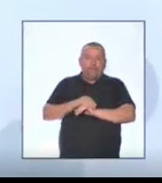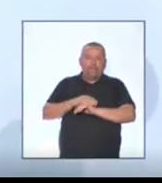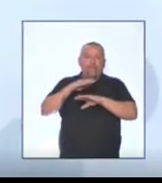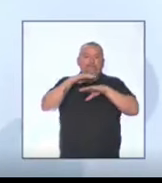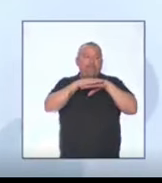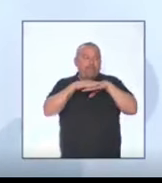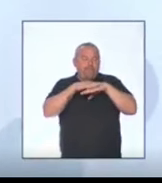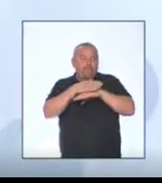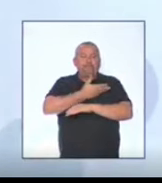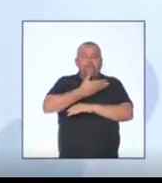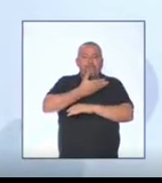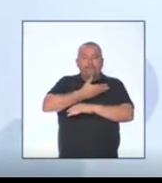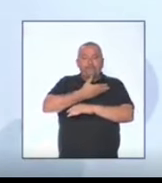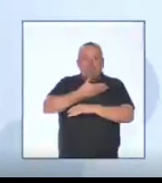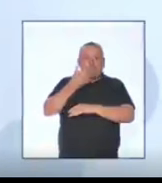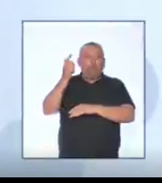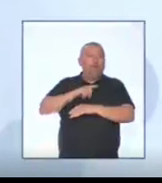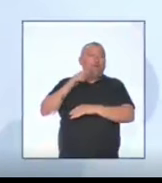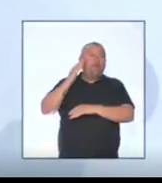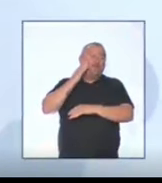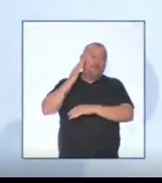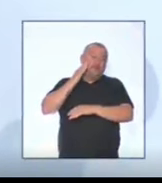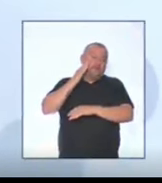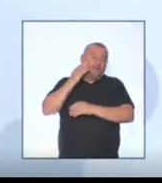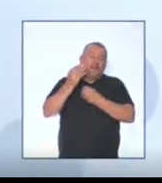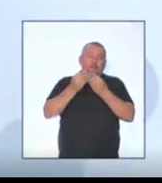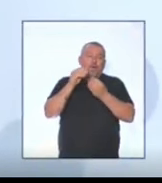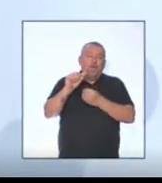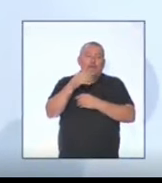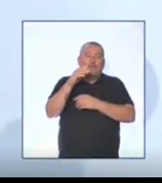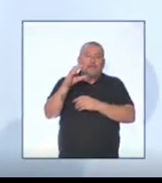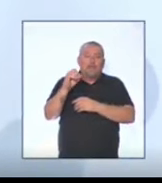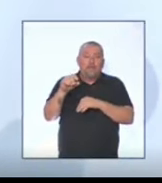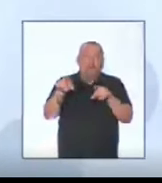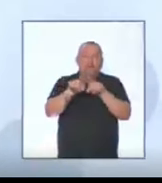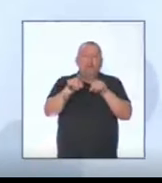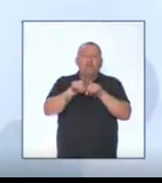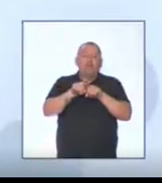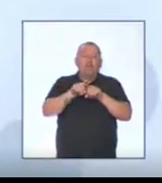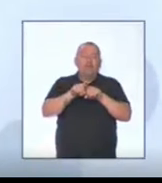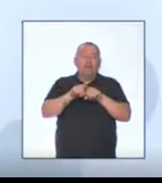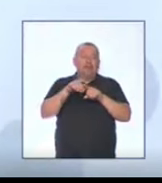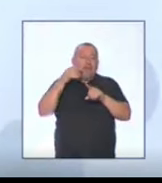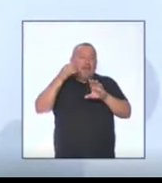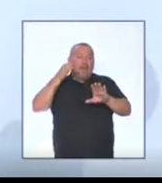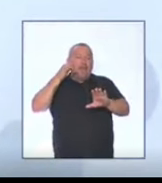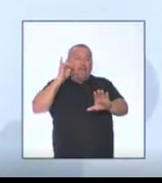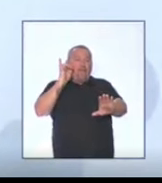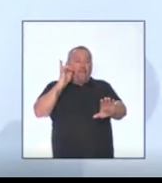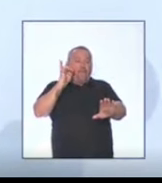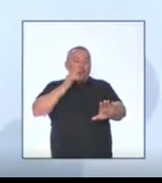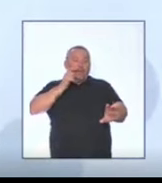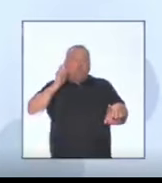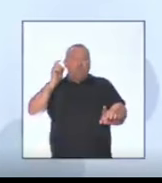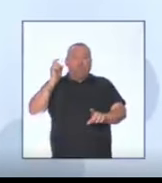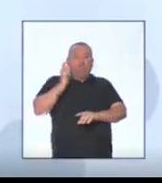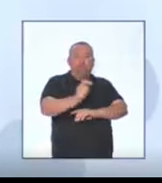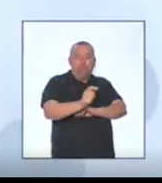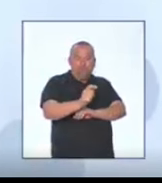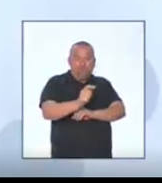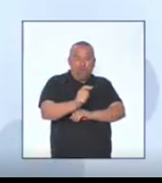com os colegas, entender quais são a ação, procurar não ofender. Por isso que eu comecei a aula